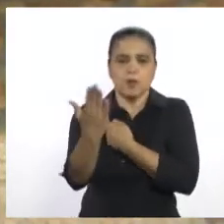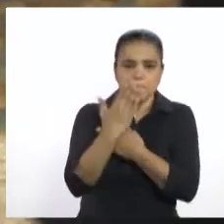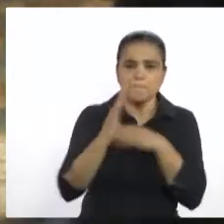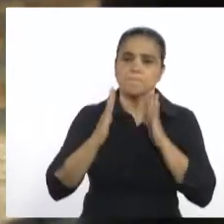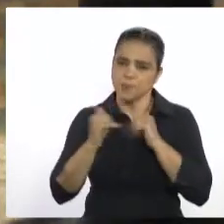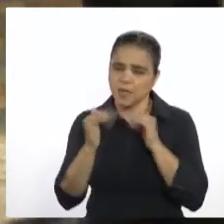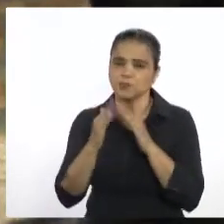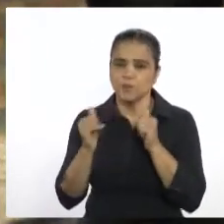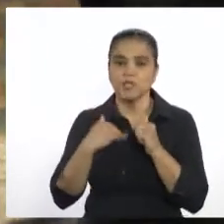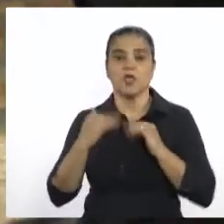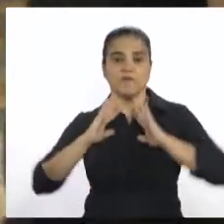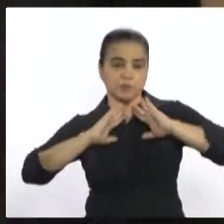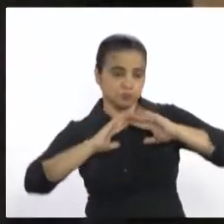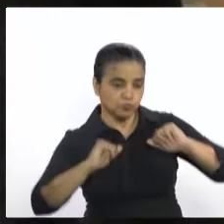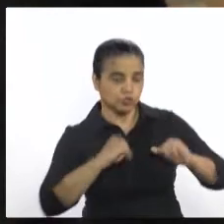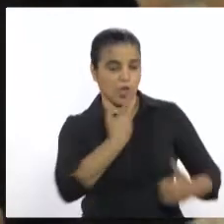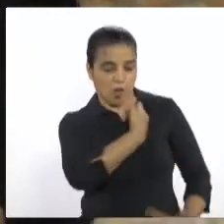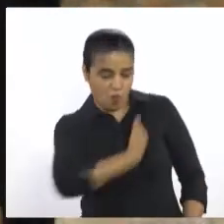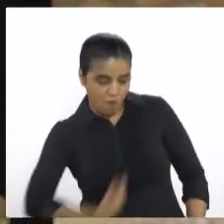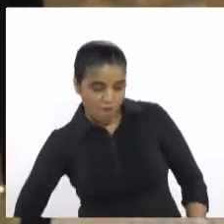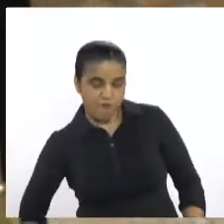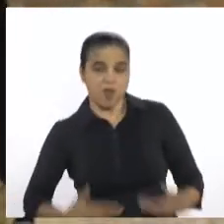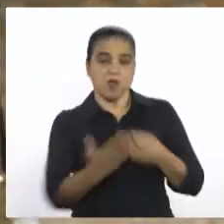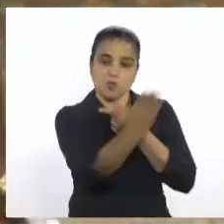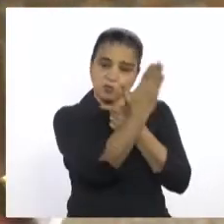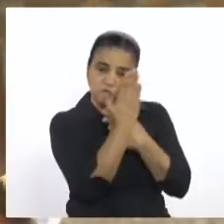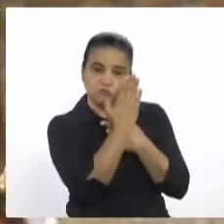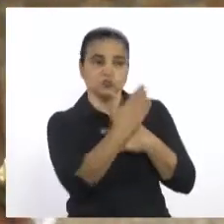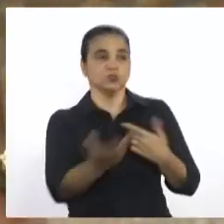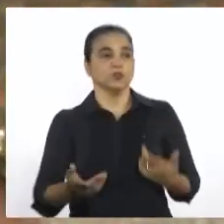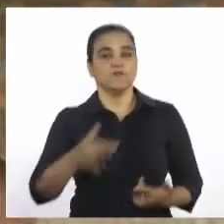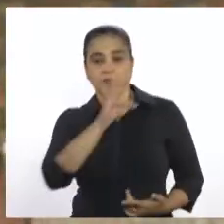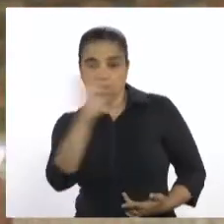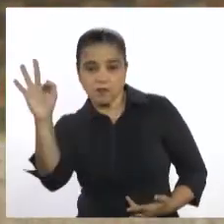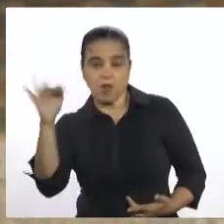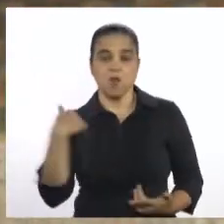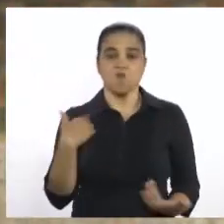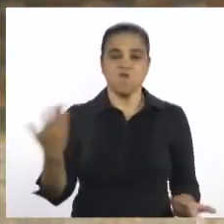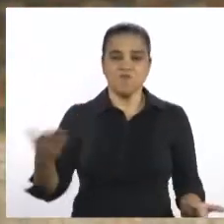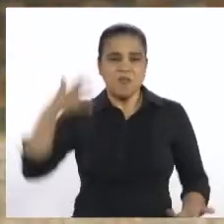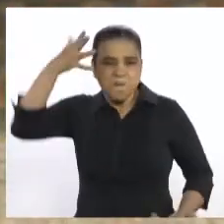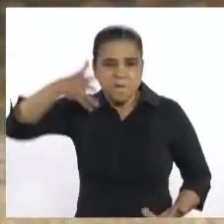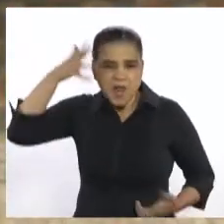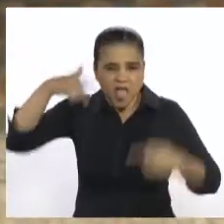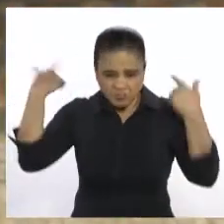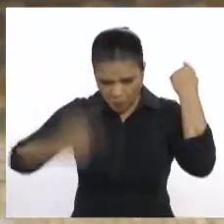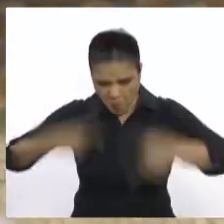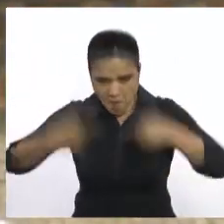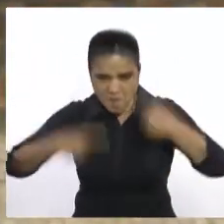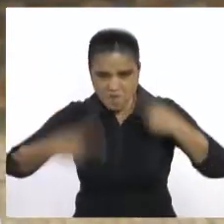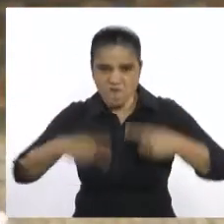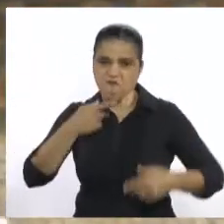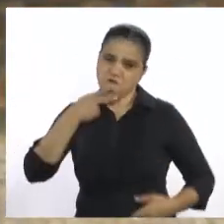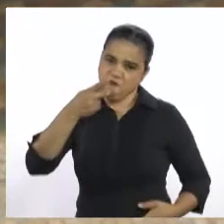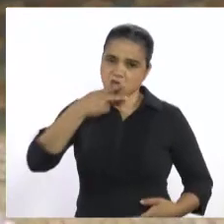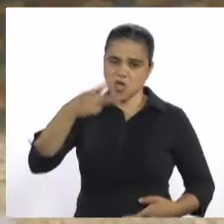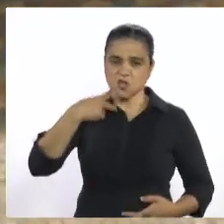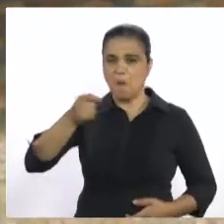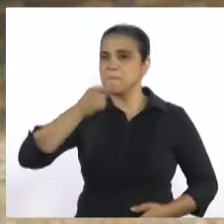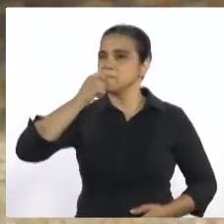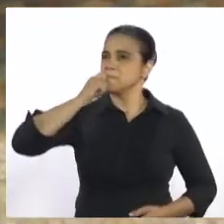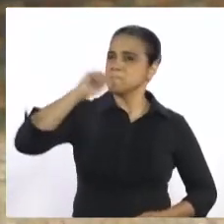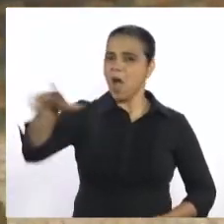governo federal. Agora, fazer esse microfone de palanque político, isso eu não vou permitir, não. Porque vocês não são